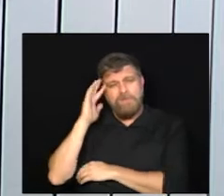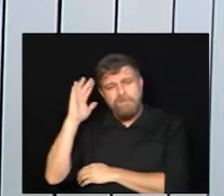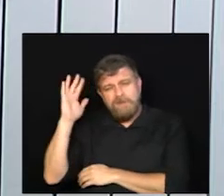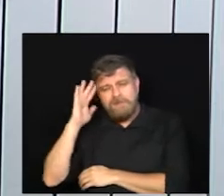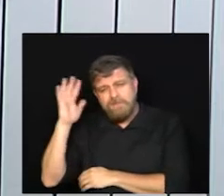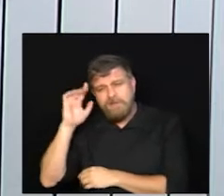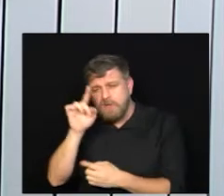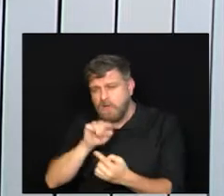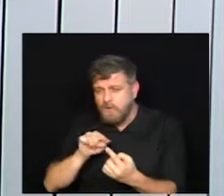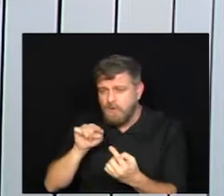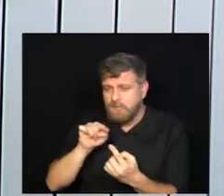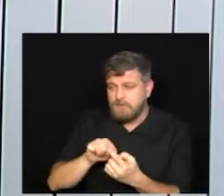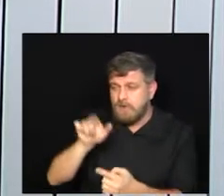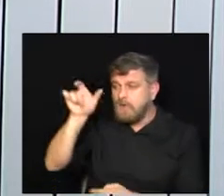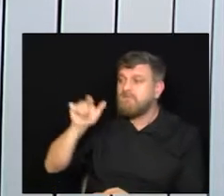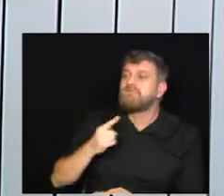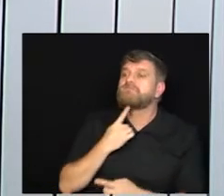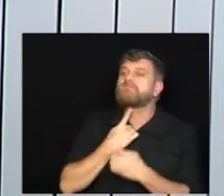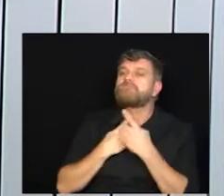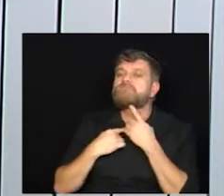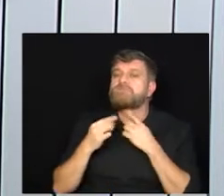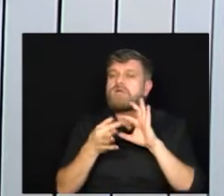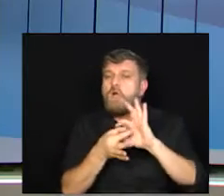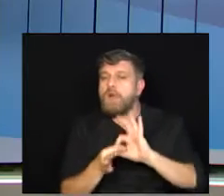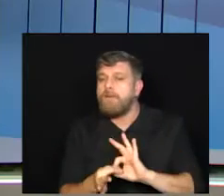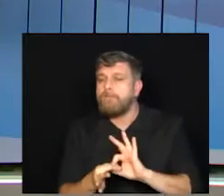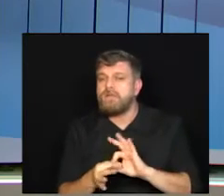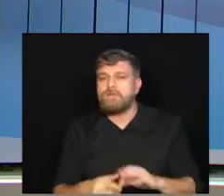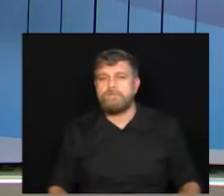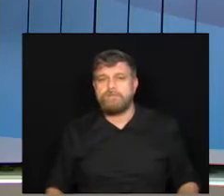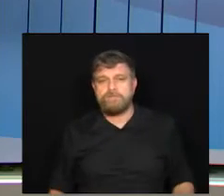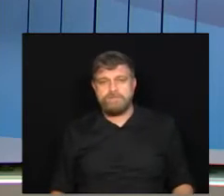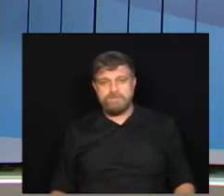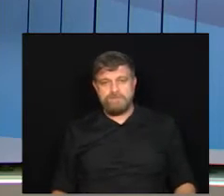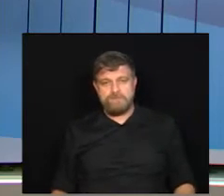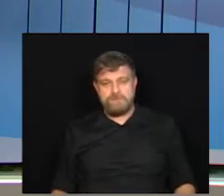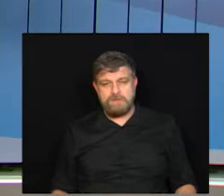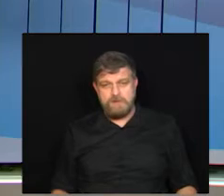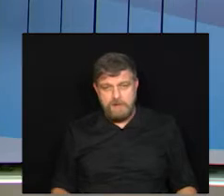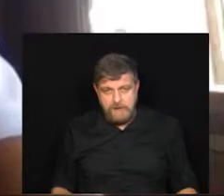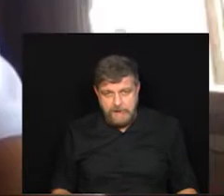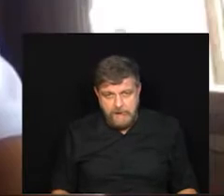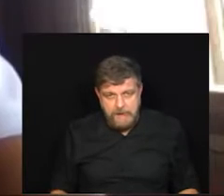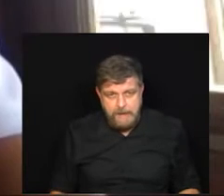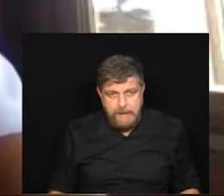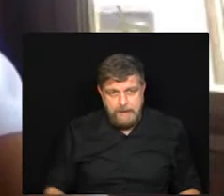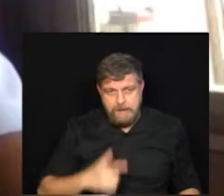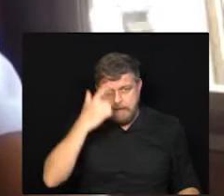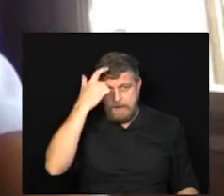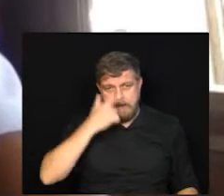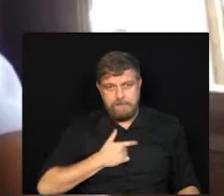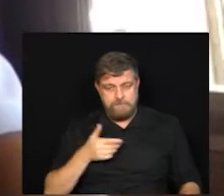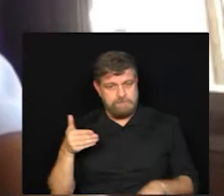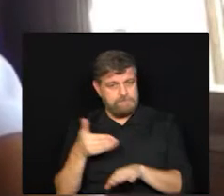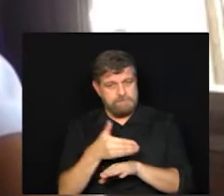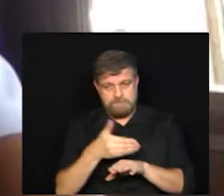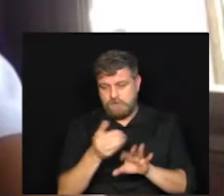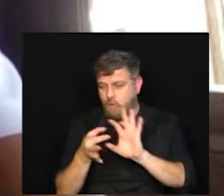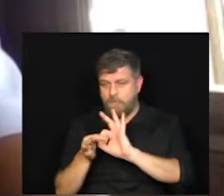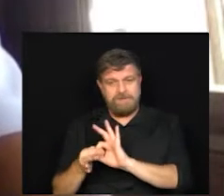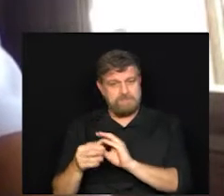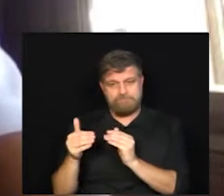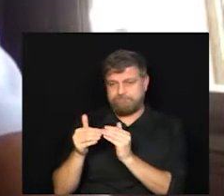um objetivo que você tem ou não? Não, essa que eu estou competindo agora não está nos Jogos